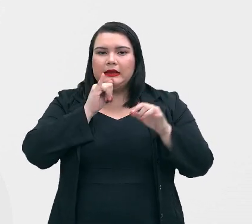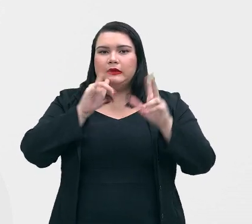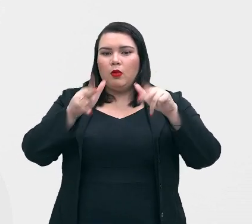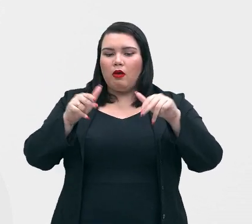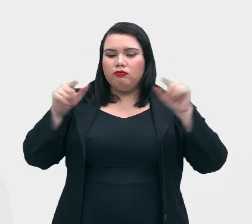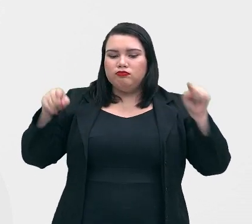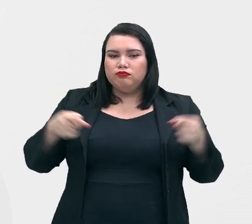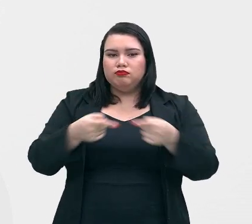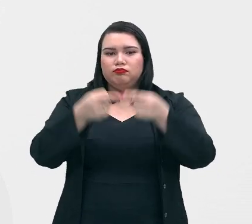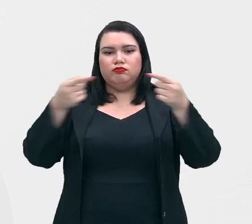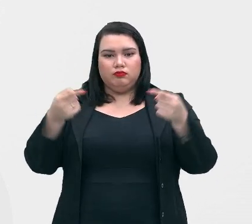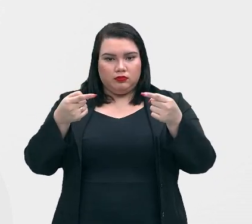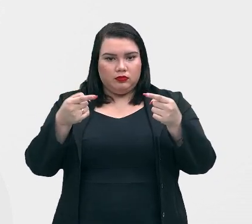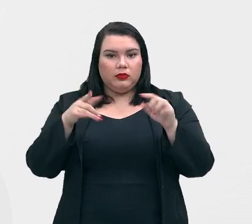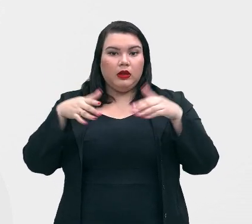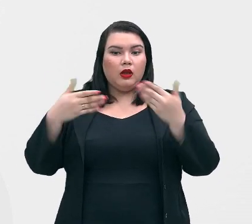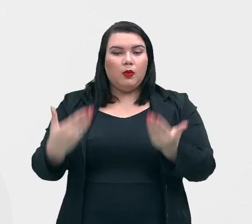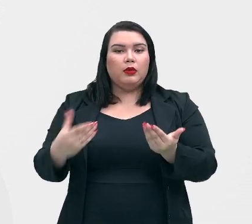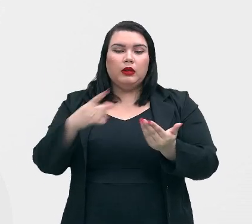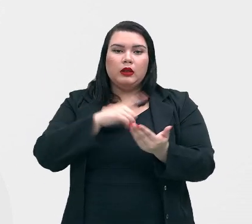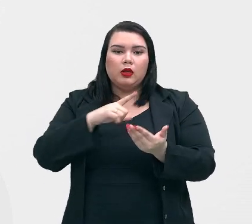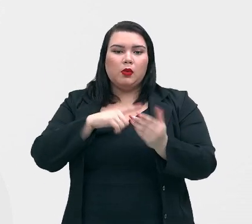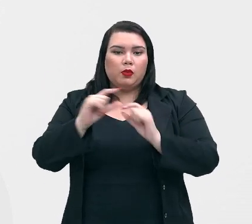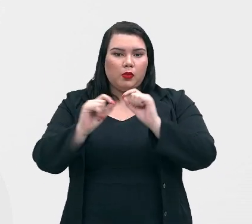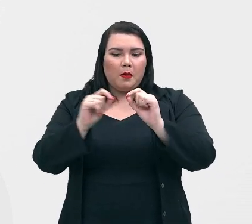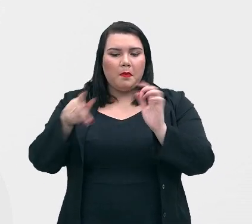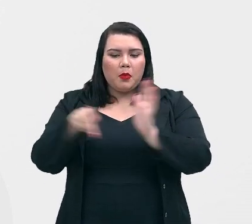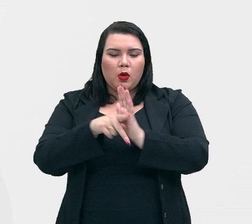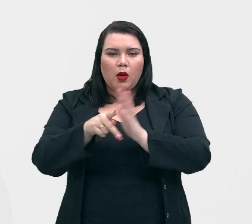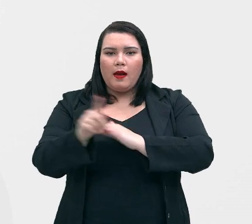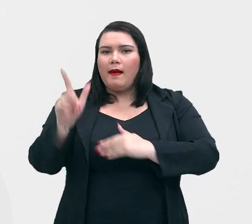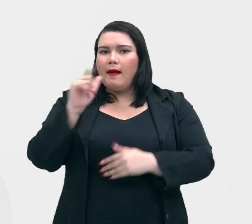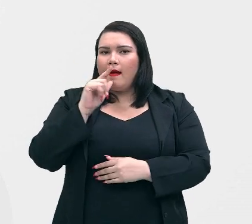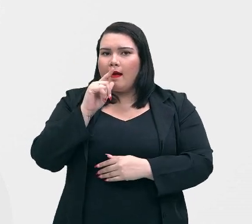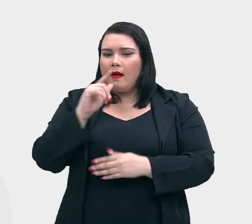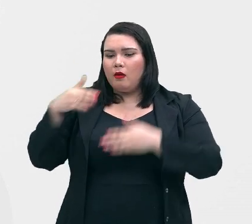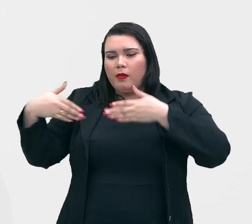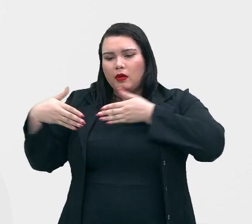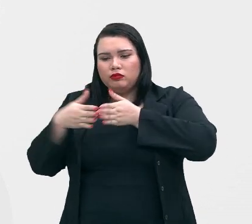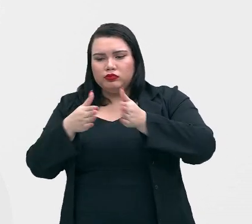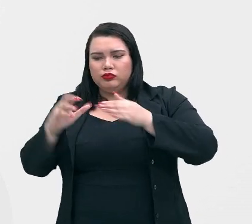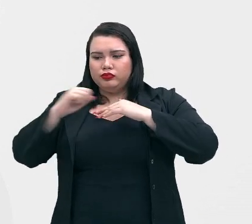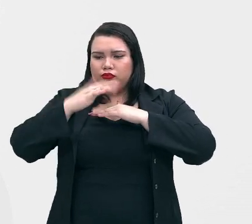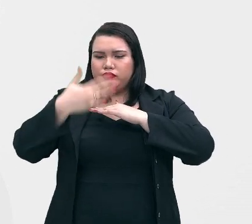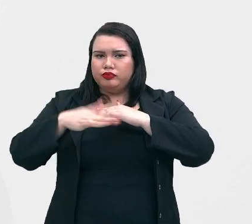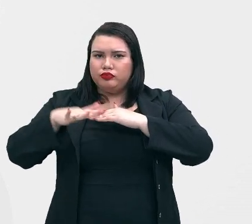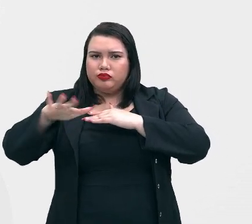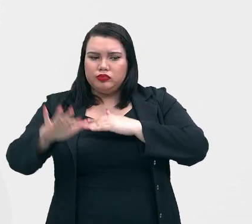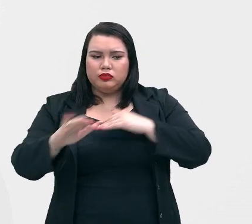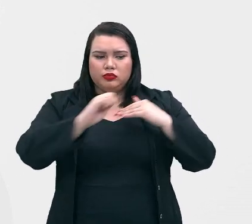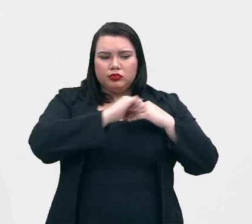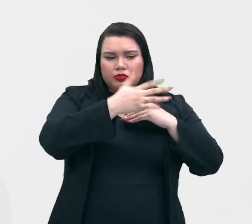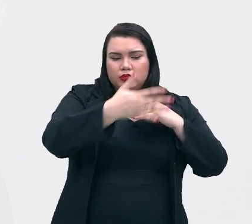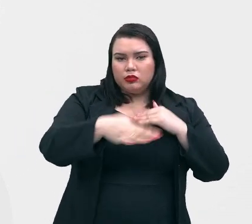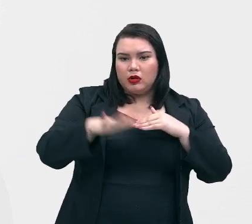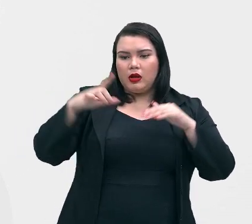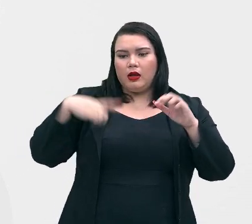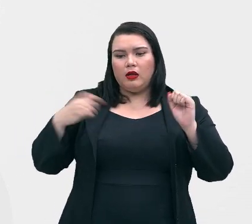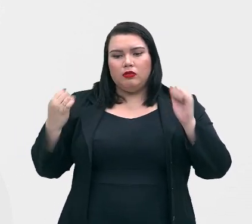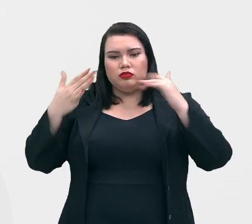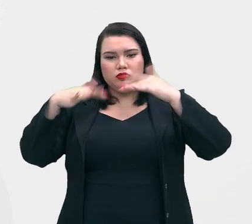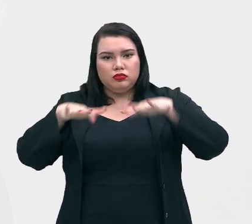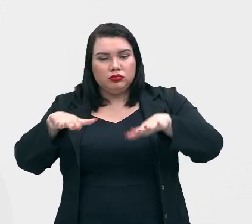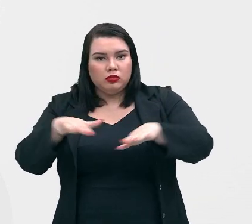acabam o quê? Se drenando, tá? Entre eles mesmos, essas águas que contêm aí nos rios em uma determinada